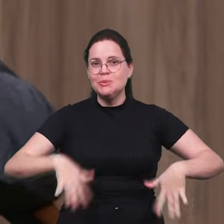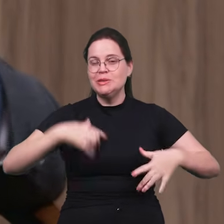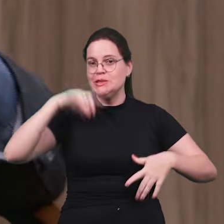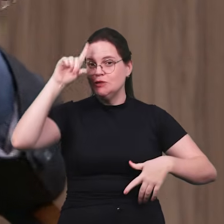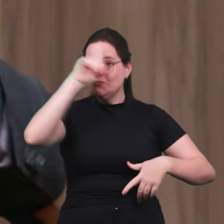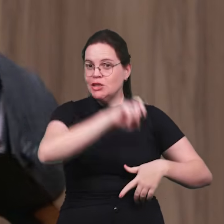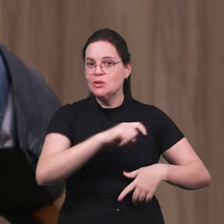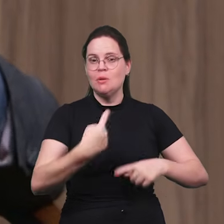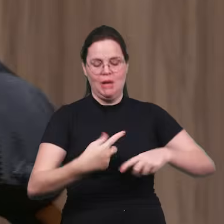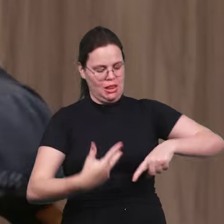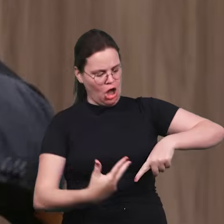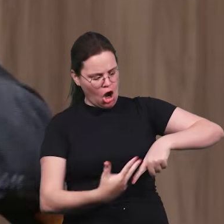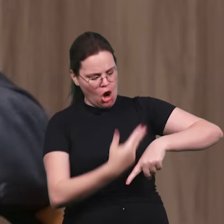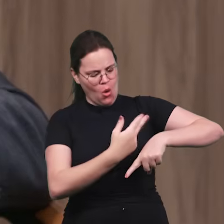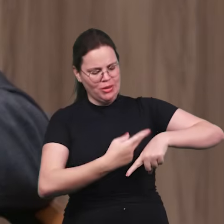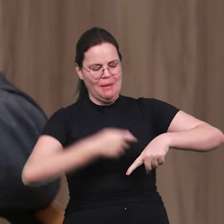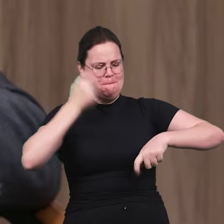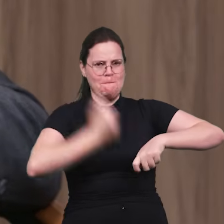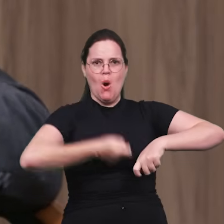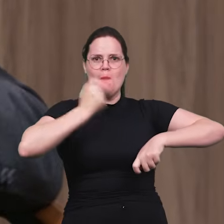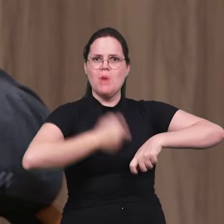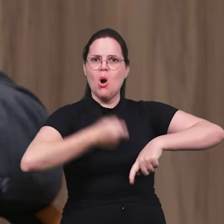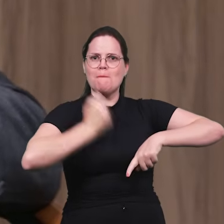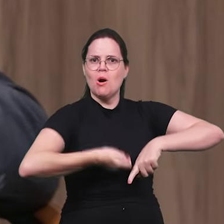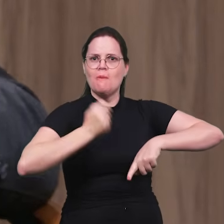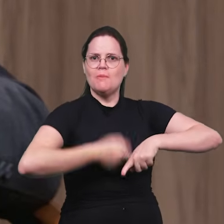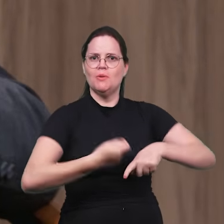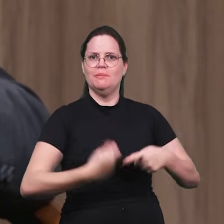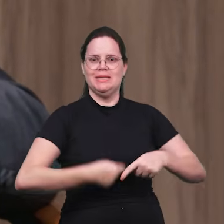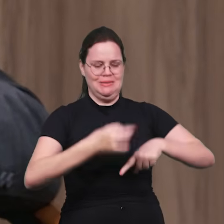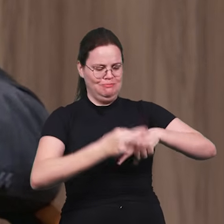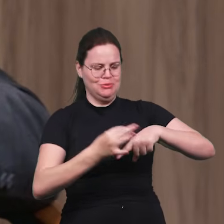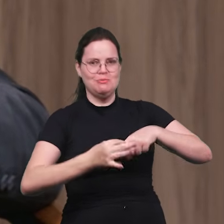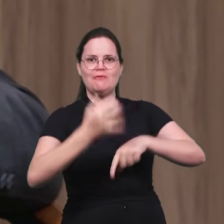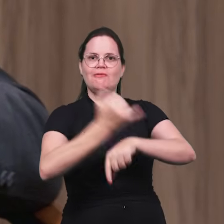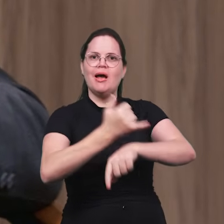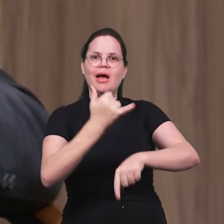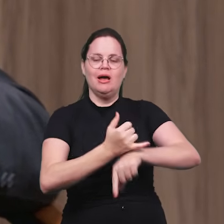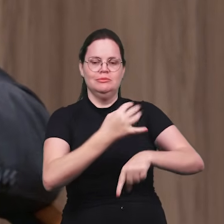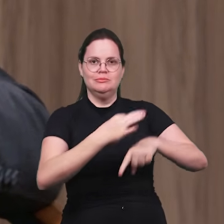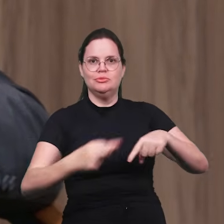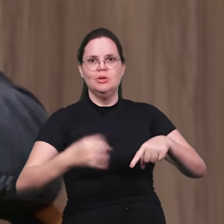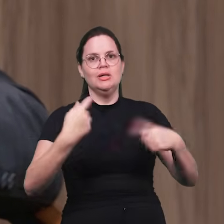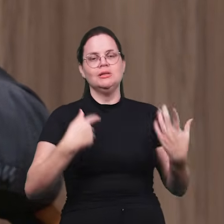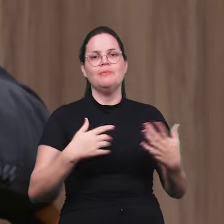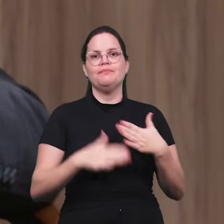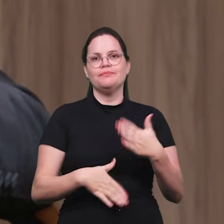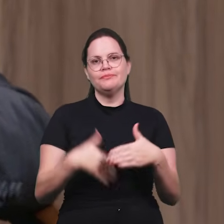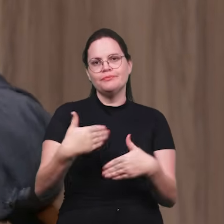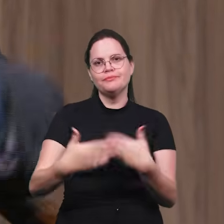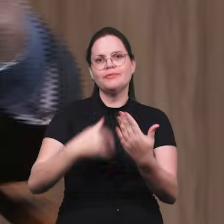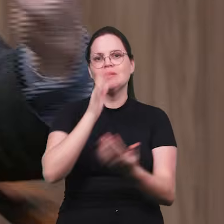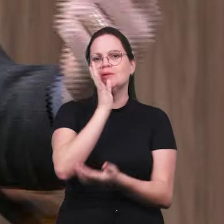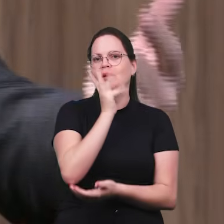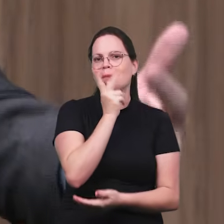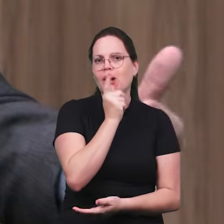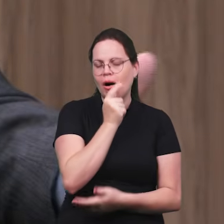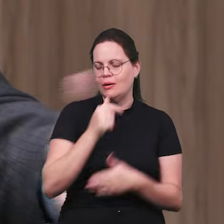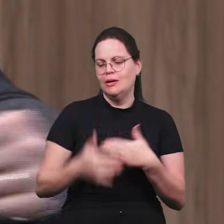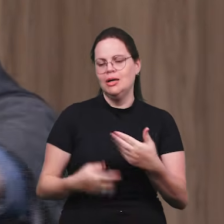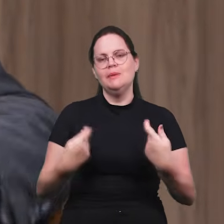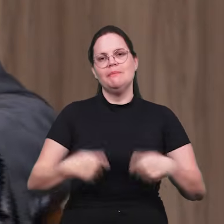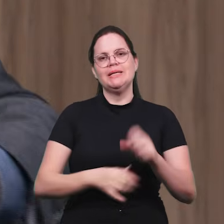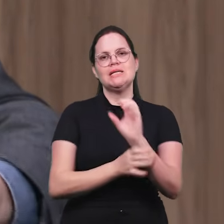pinos e, né, o PMEs e outras coisas. Então não é uma evolução muito curta, é uma evolução extensa, depois precisa